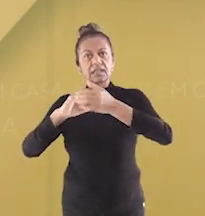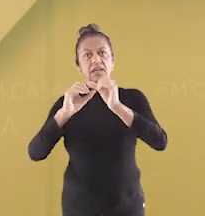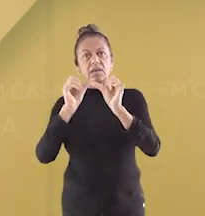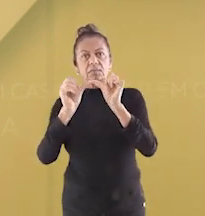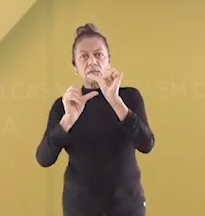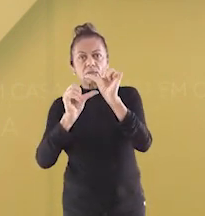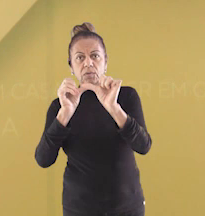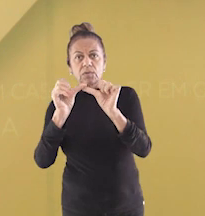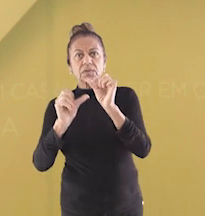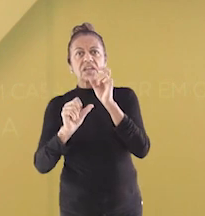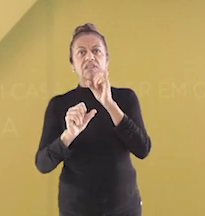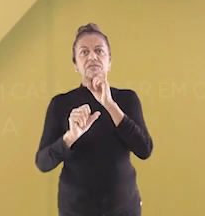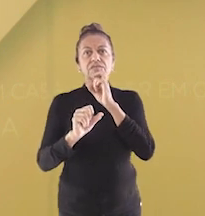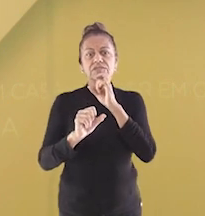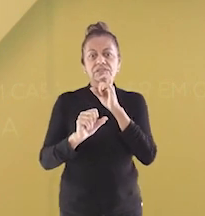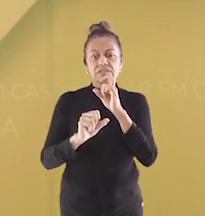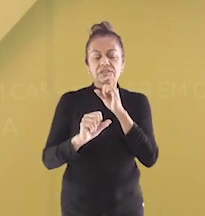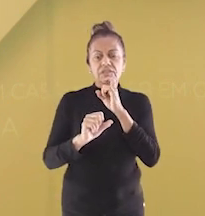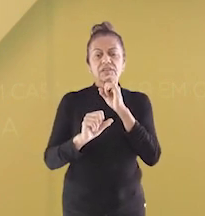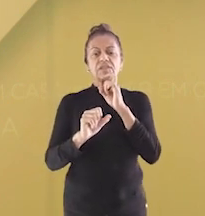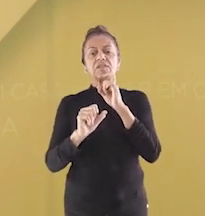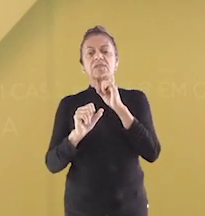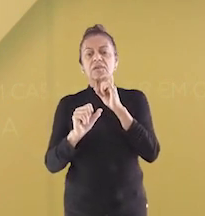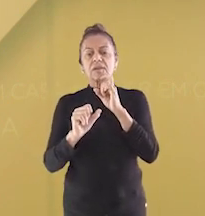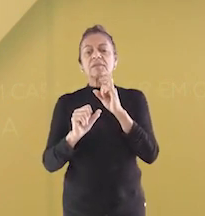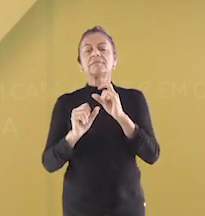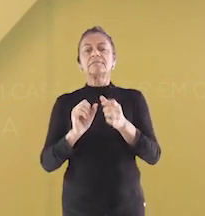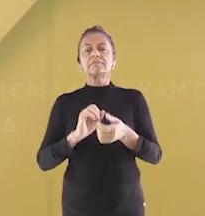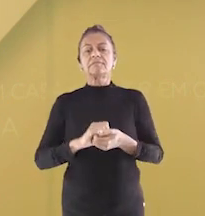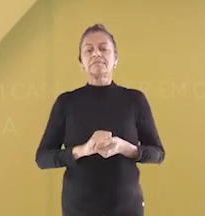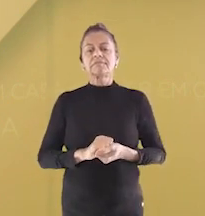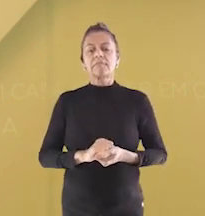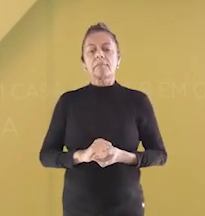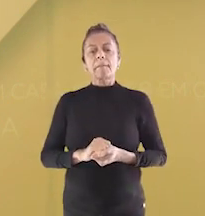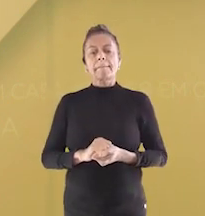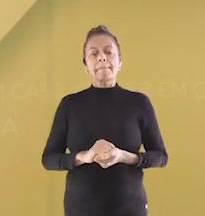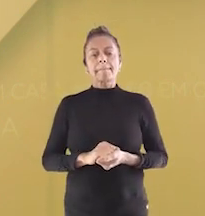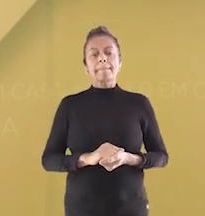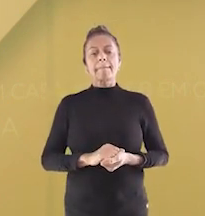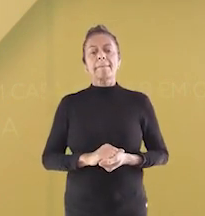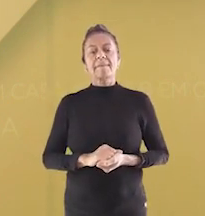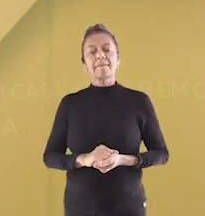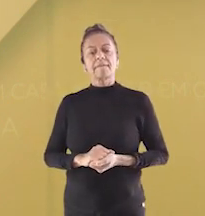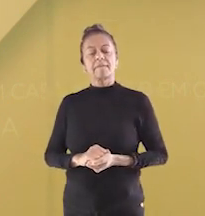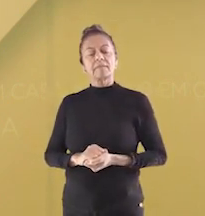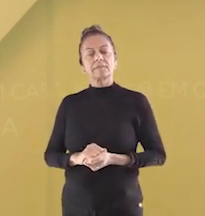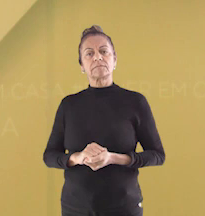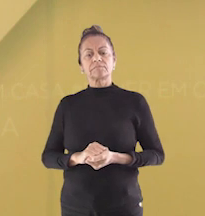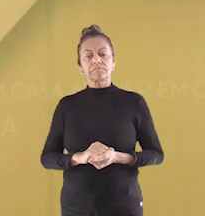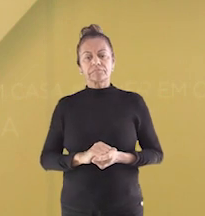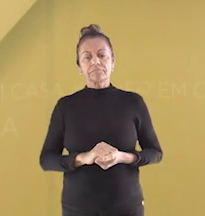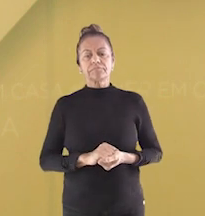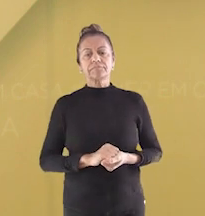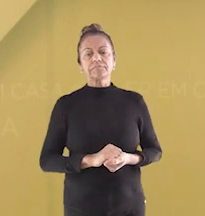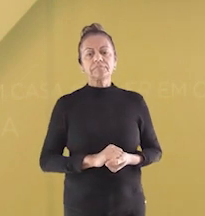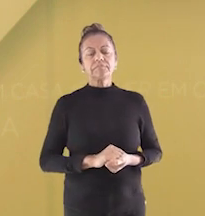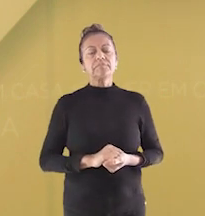onde ele resfria, fica mais denso e acaba descendo, retornando ao ciclo.